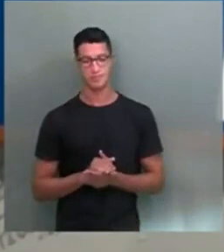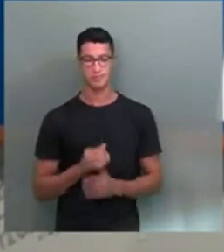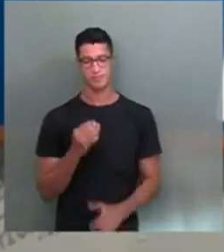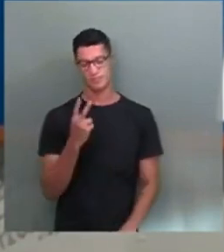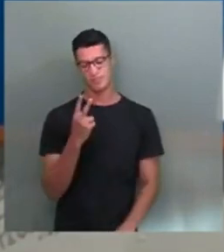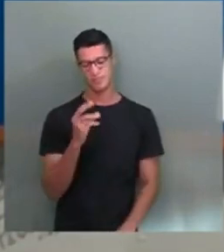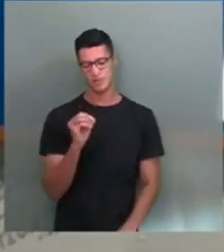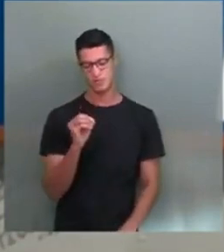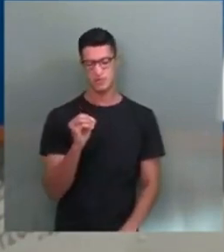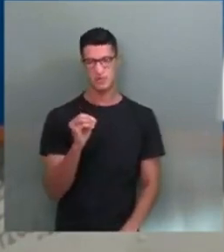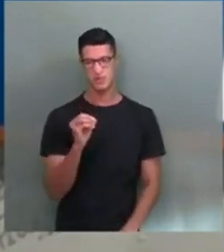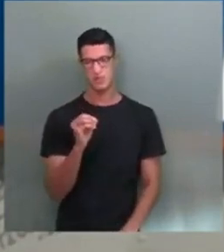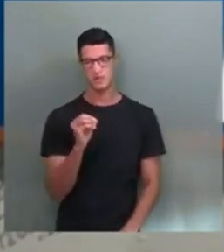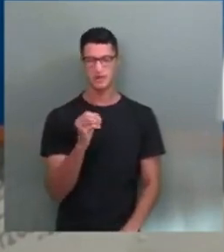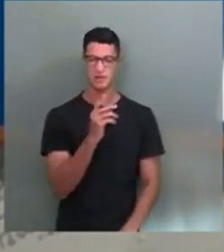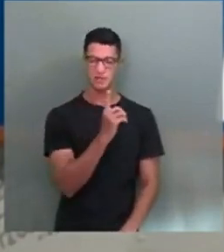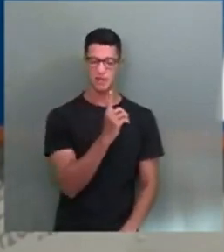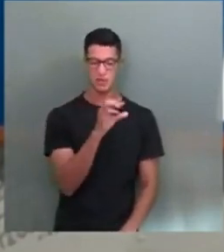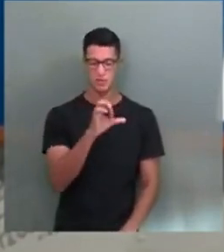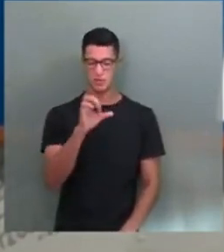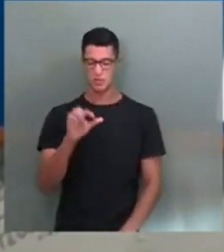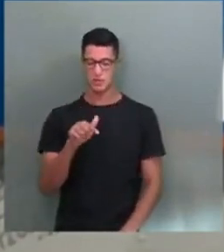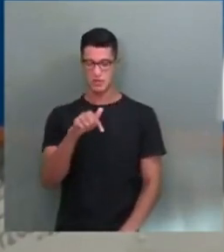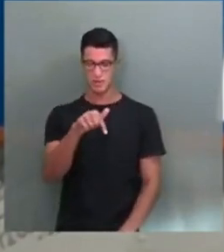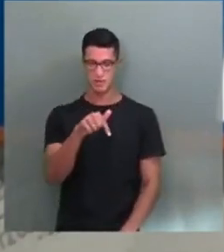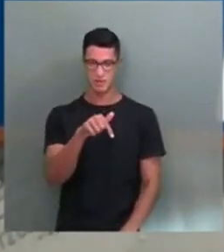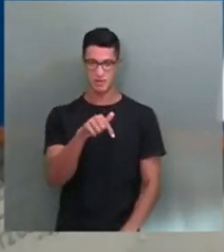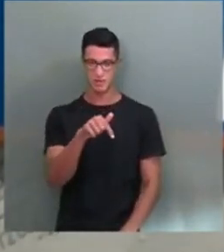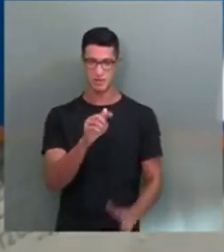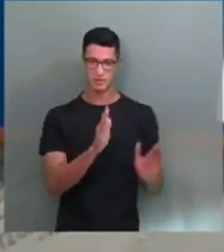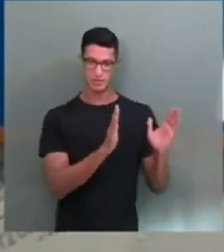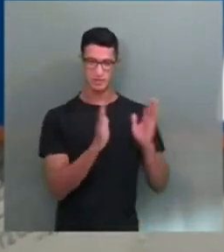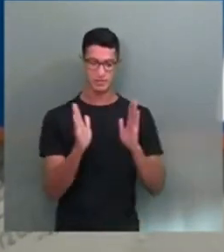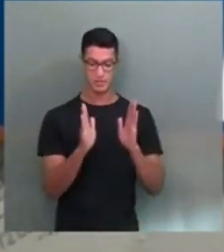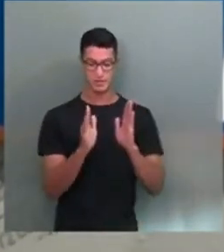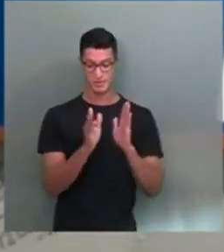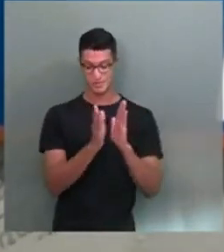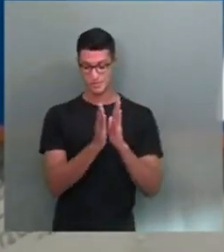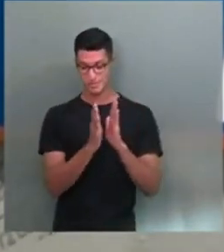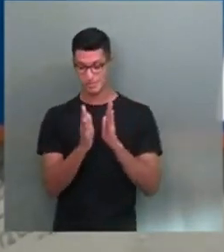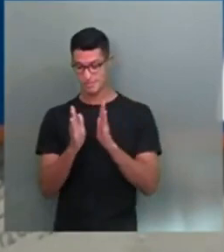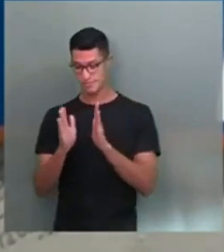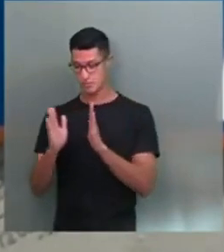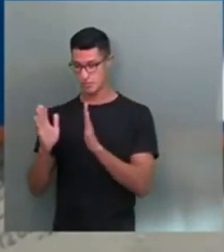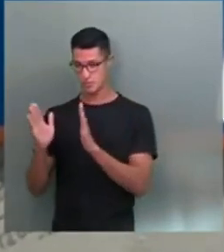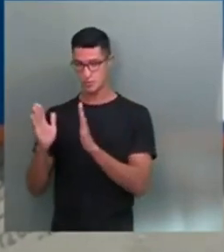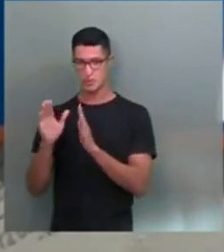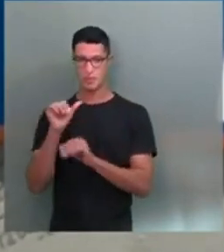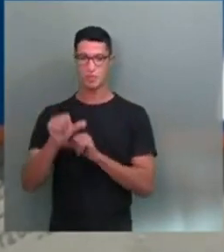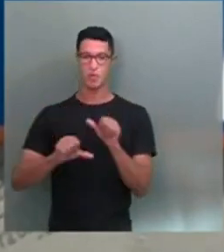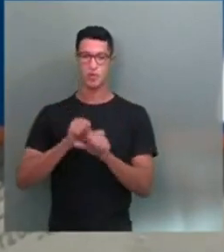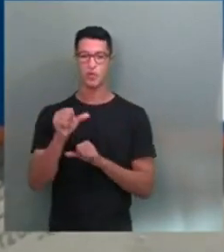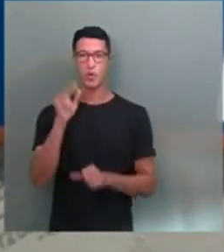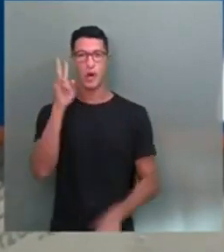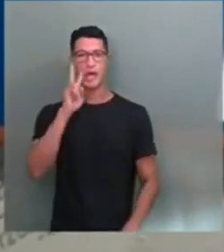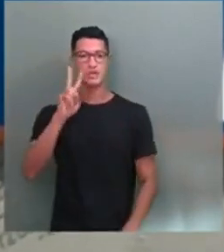1994 até 2000, e me perdoem, até 1997. A partir daí, nós começamos a mudar a